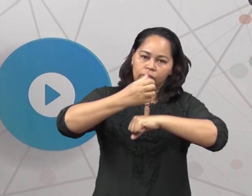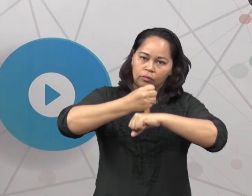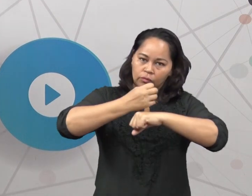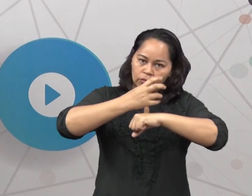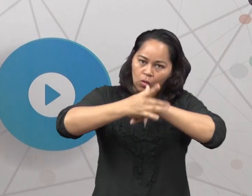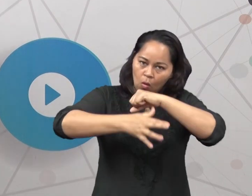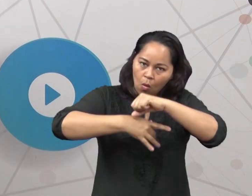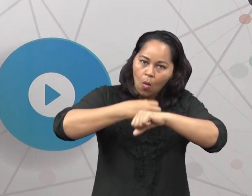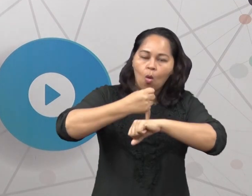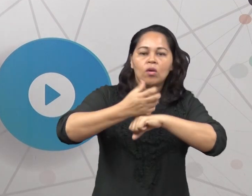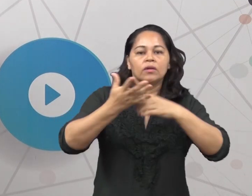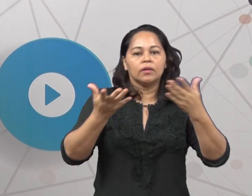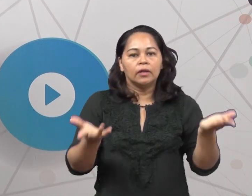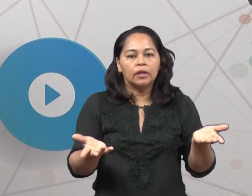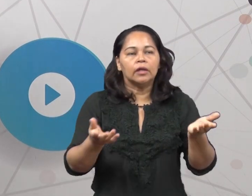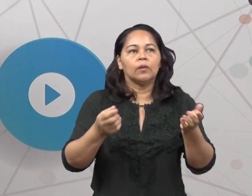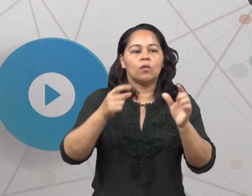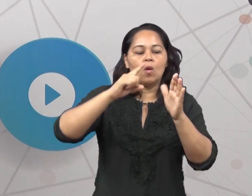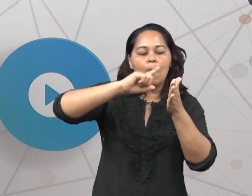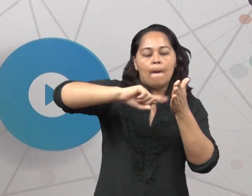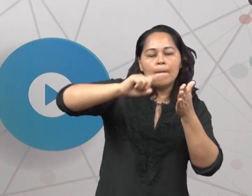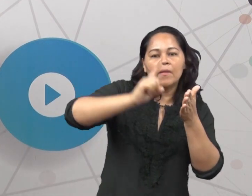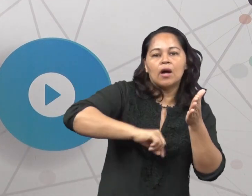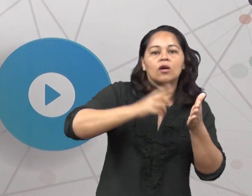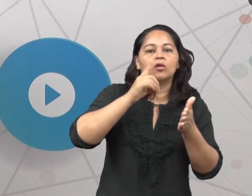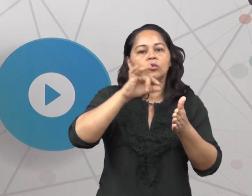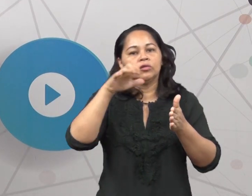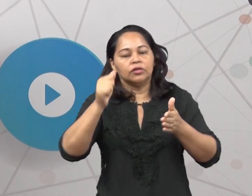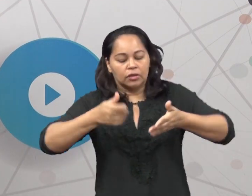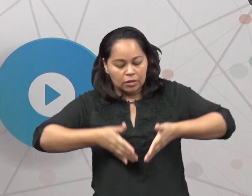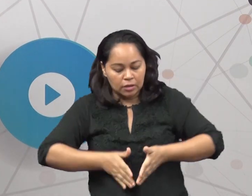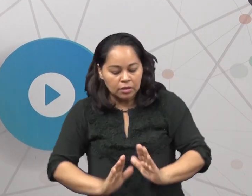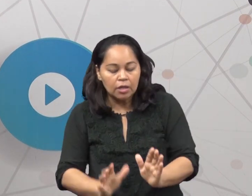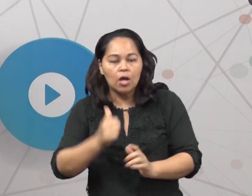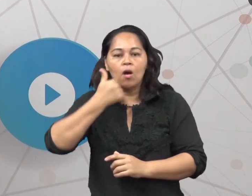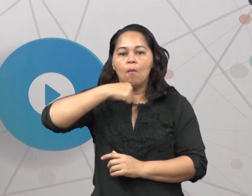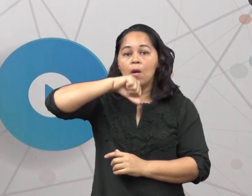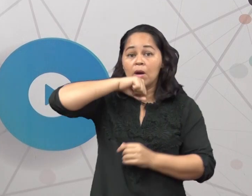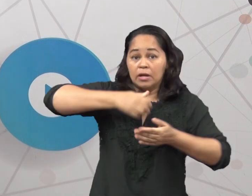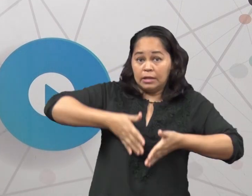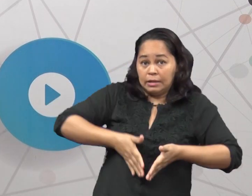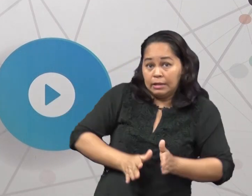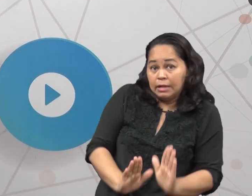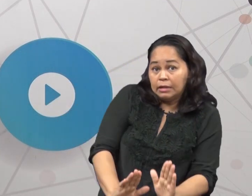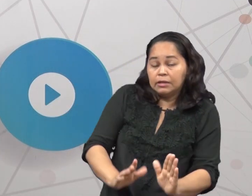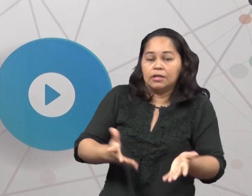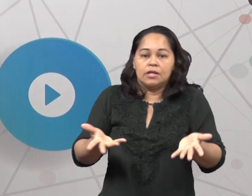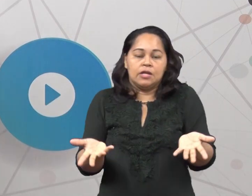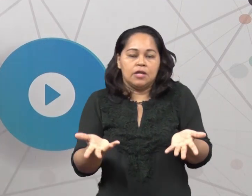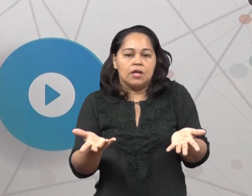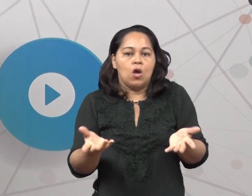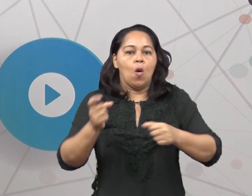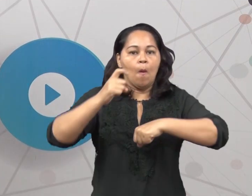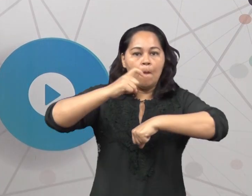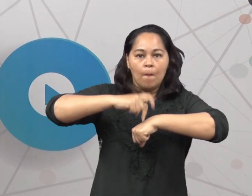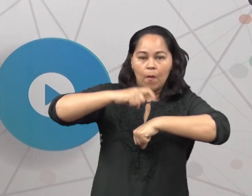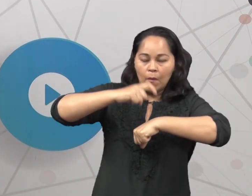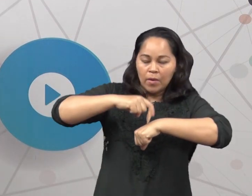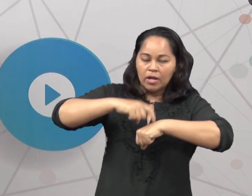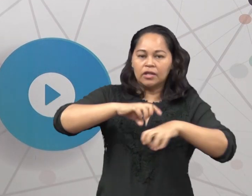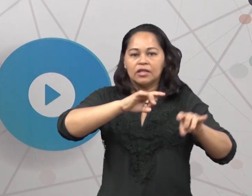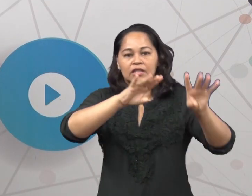tempo marca o dia que você nasceu, o tempo marca o dia que a sua mãe nasceu, o tempo marca momentos